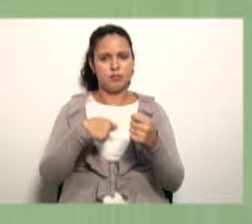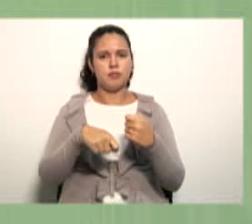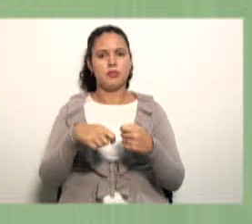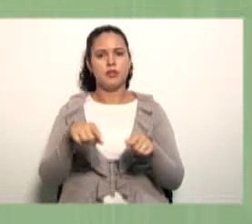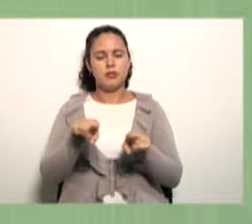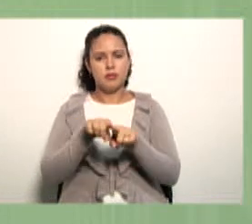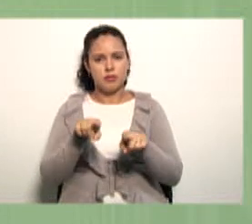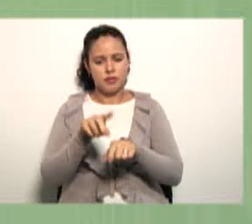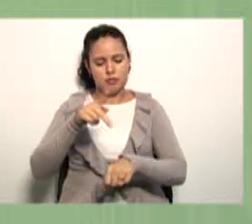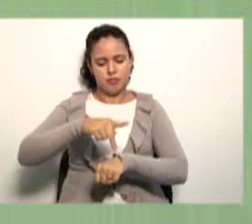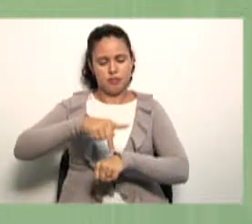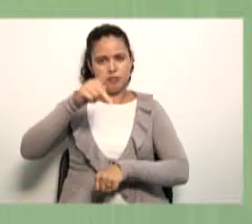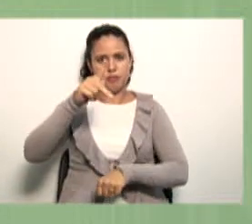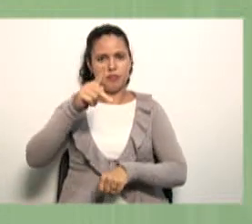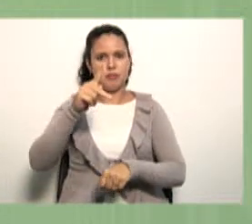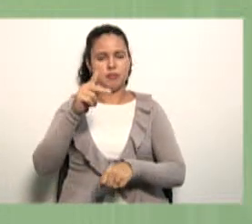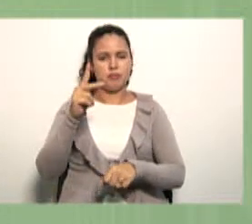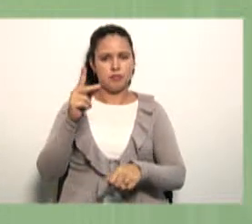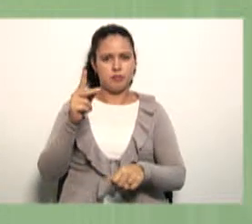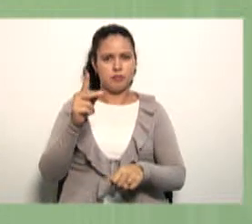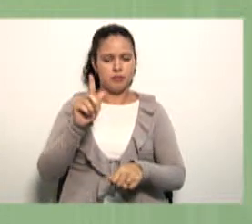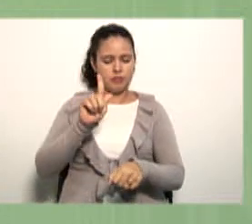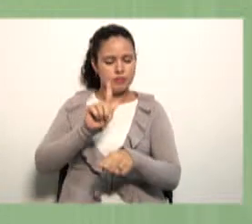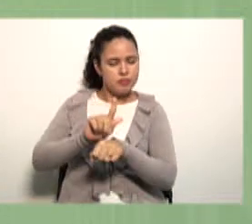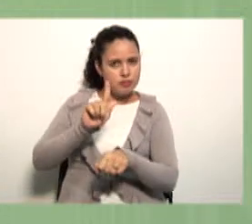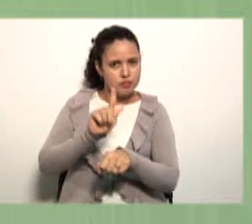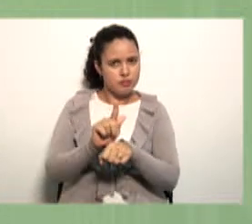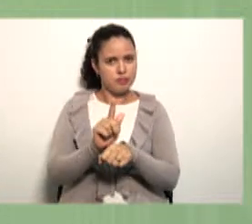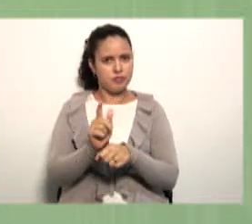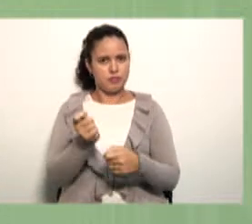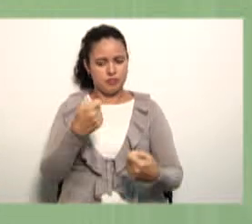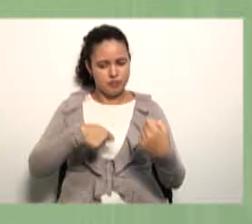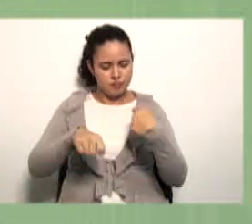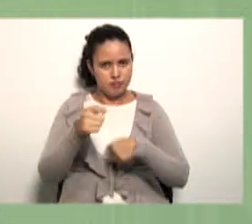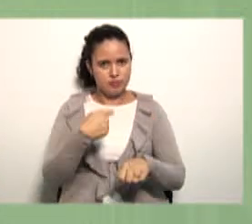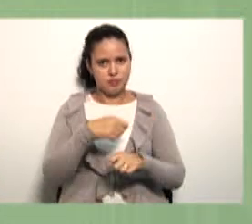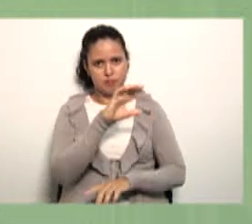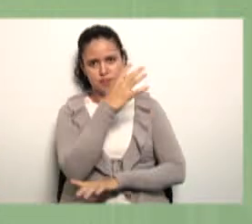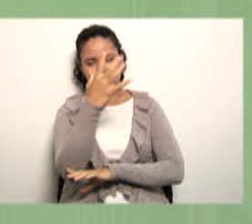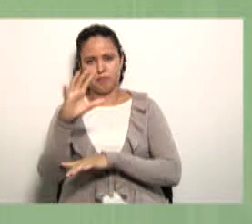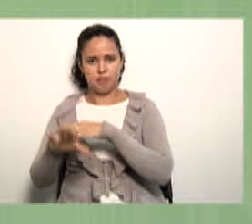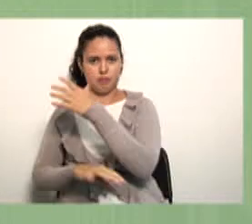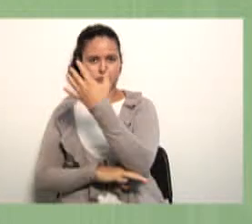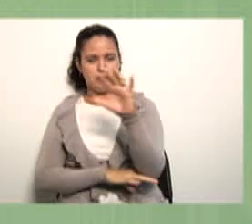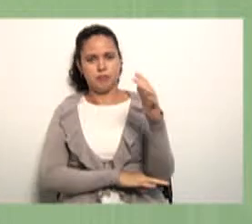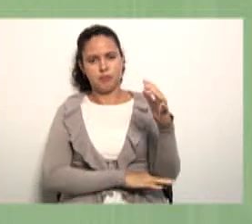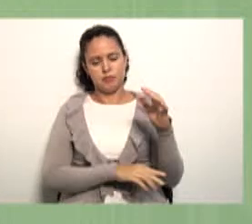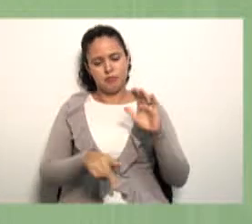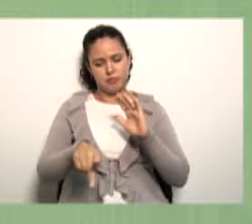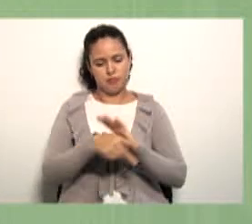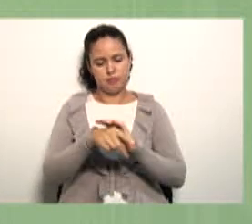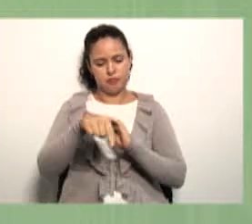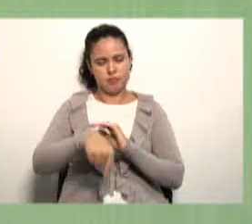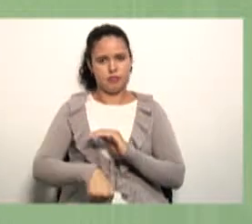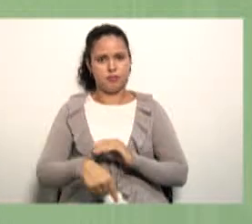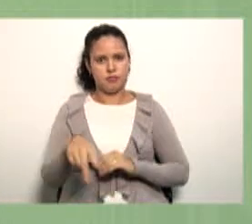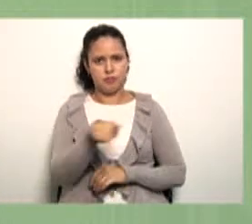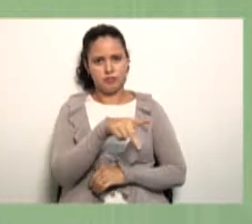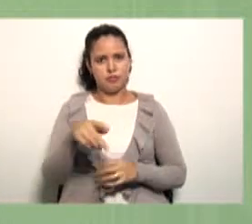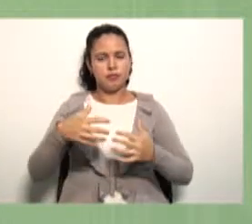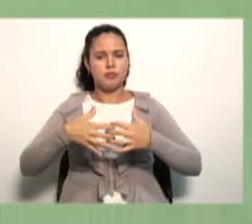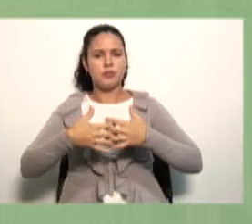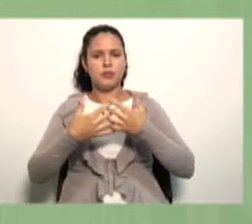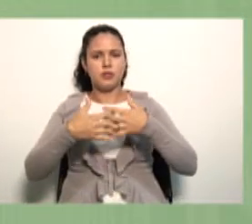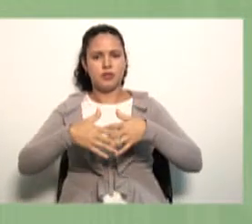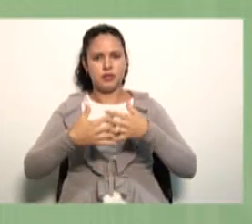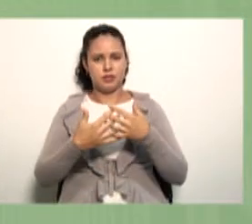pós-graduação em Gestão e Controle Ambiental e sou professor efetivo do IFRO, na área de Economia, no campus Porto Velho, Zona Norte.